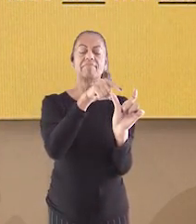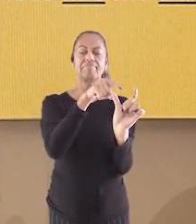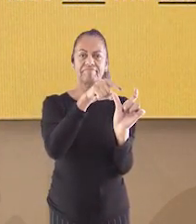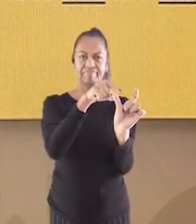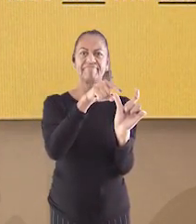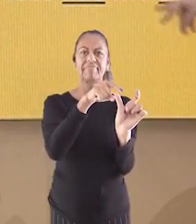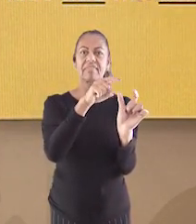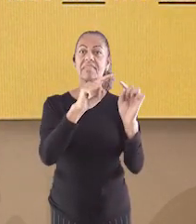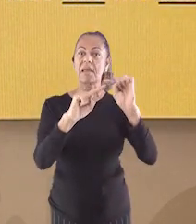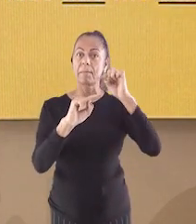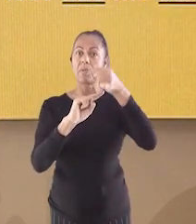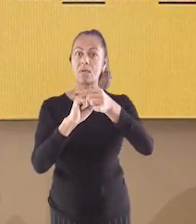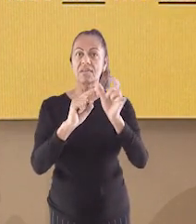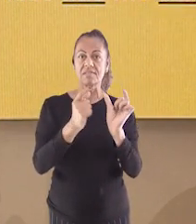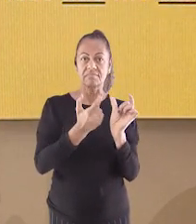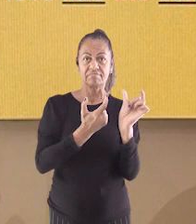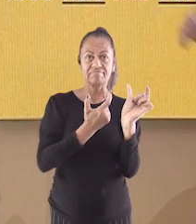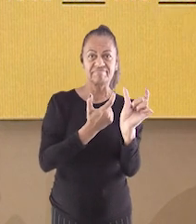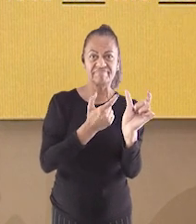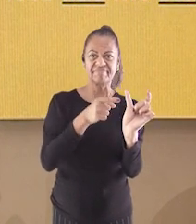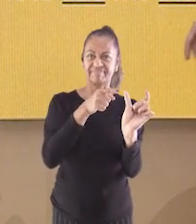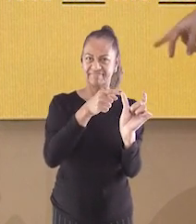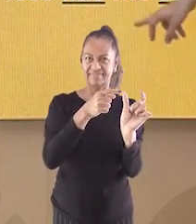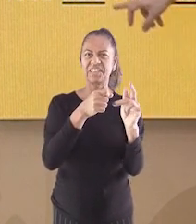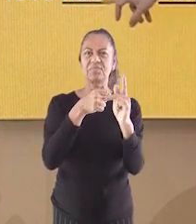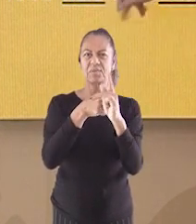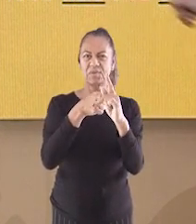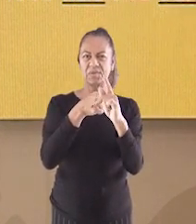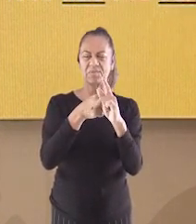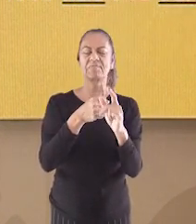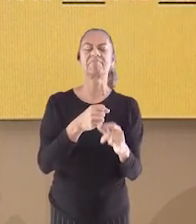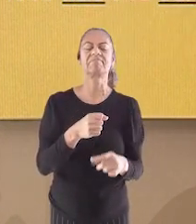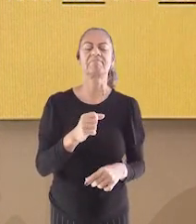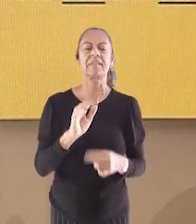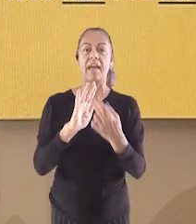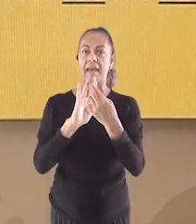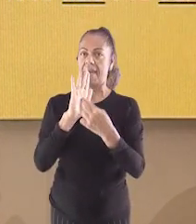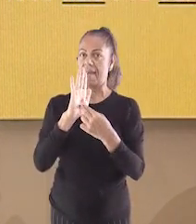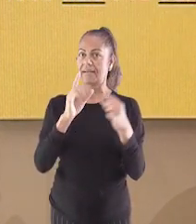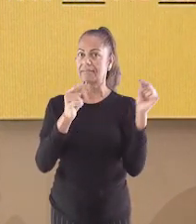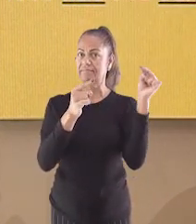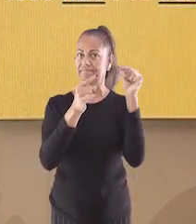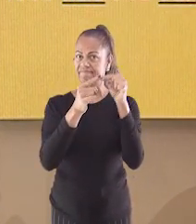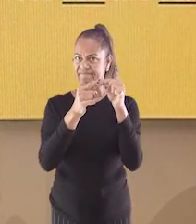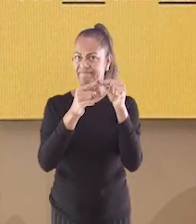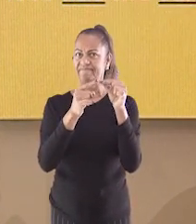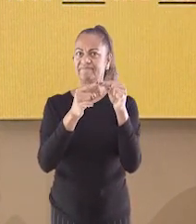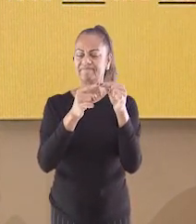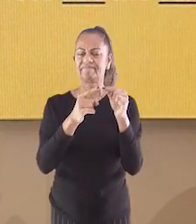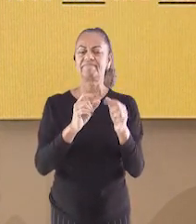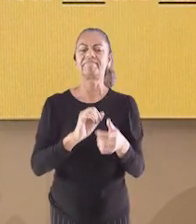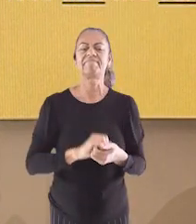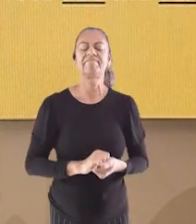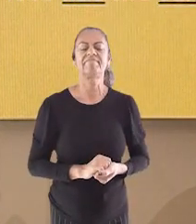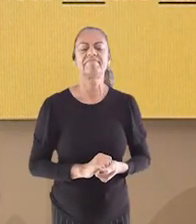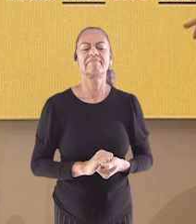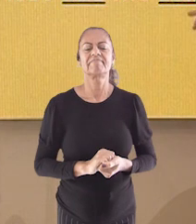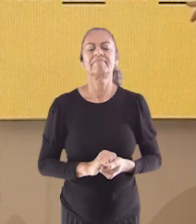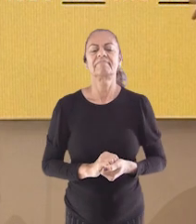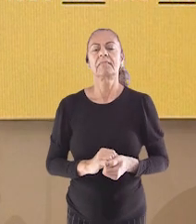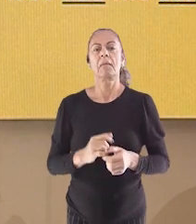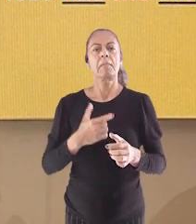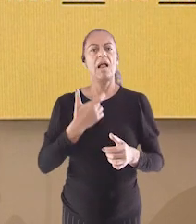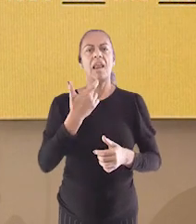das palavras negativas. Nunca e não. E antes dos verbos